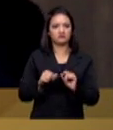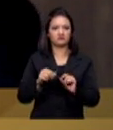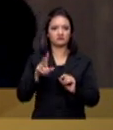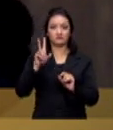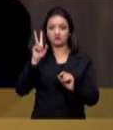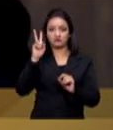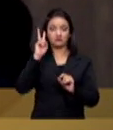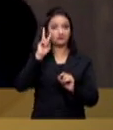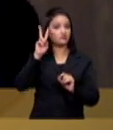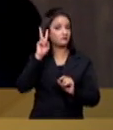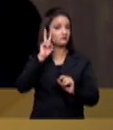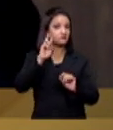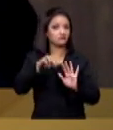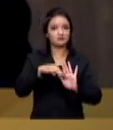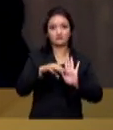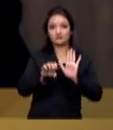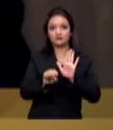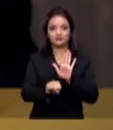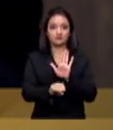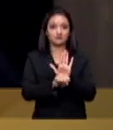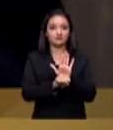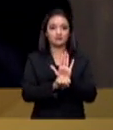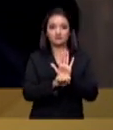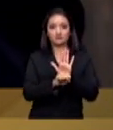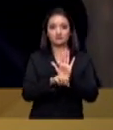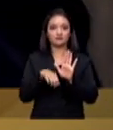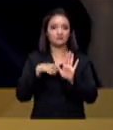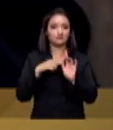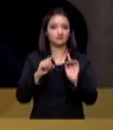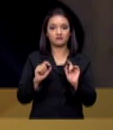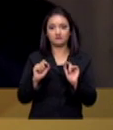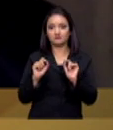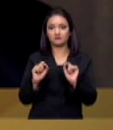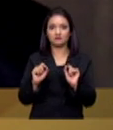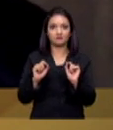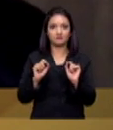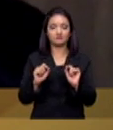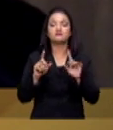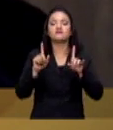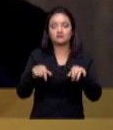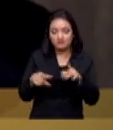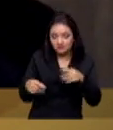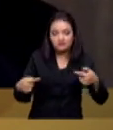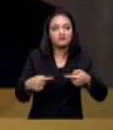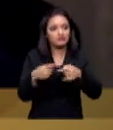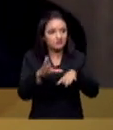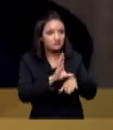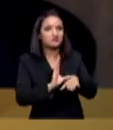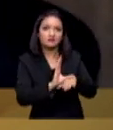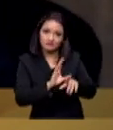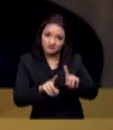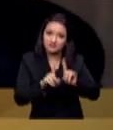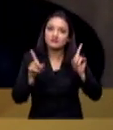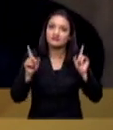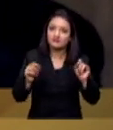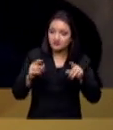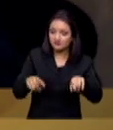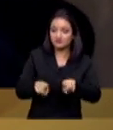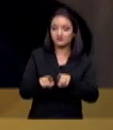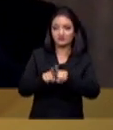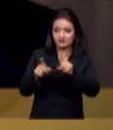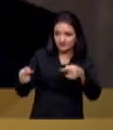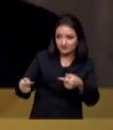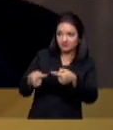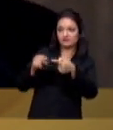relembrando que o mandado de segurança, tendo, obviamente, natureza constitucional, é um co-irmão